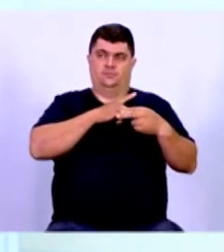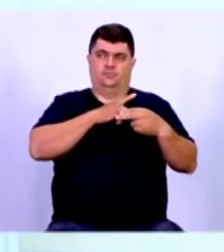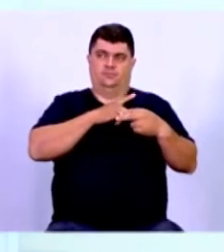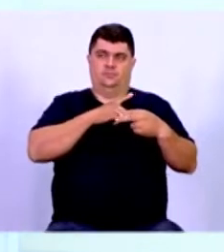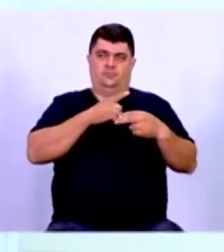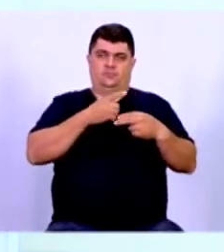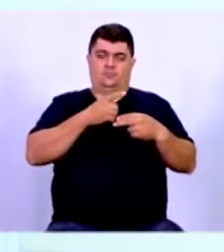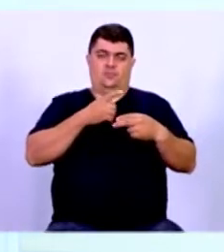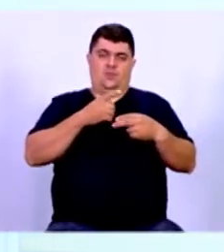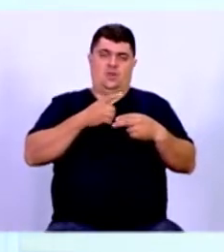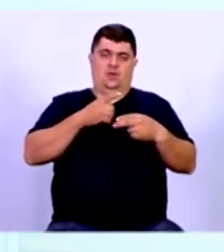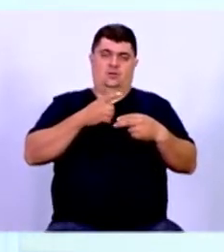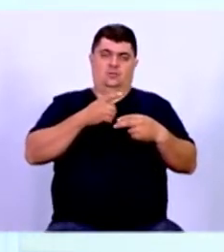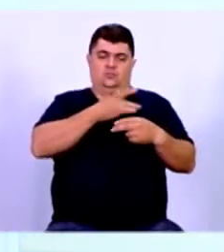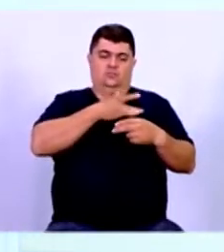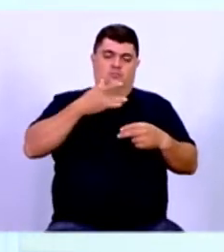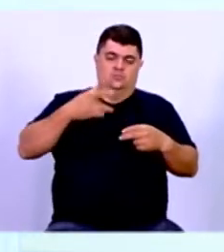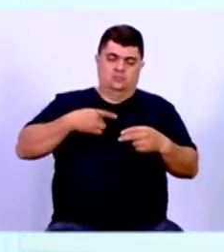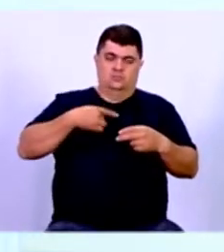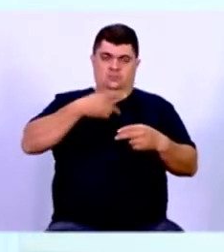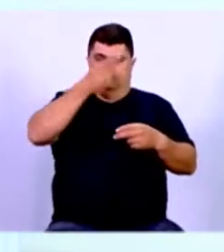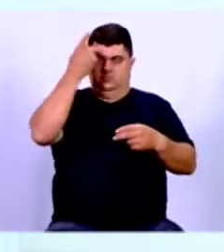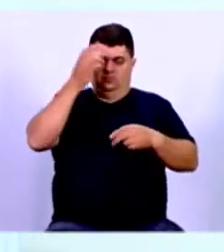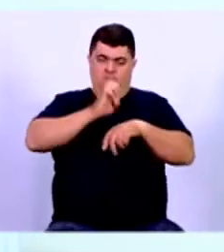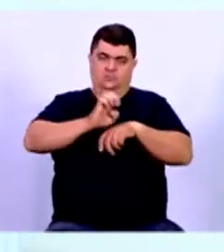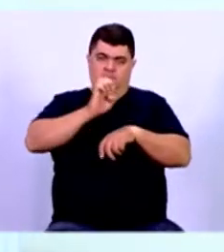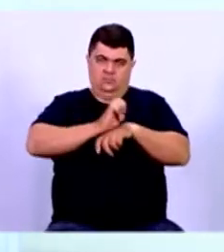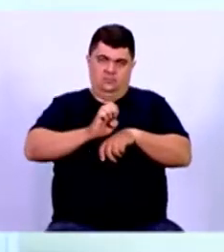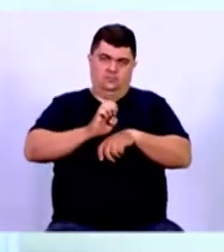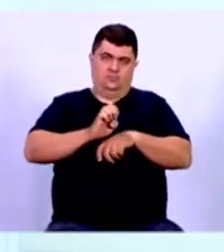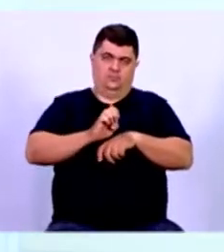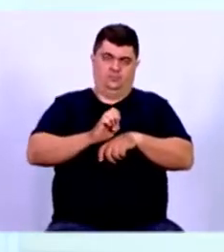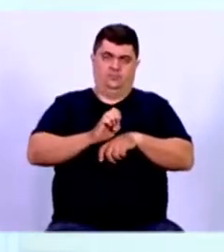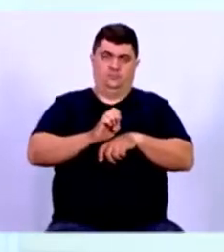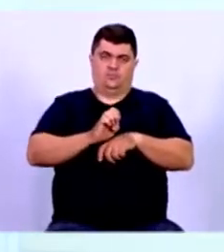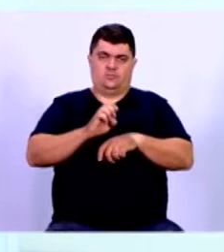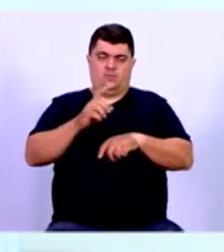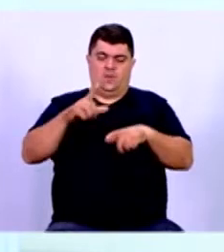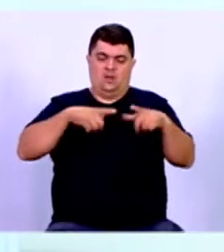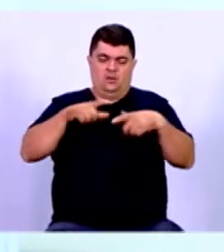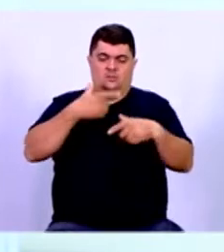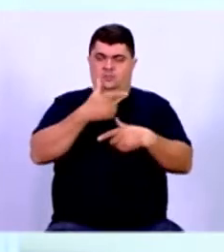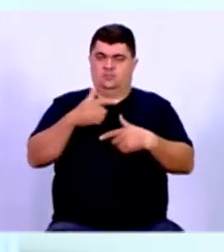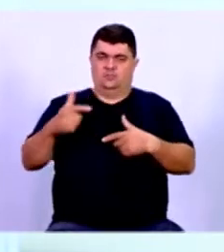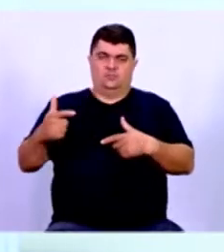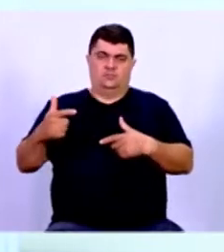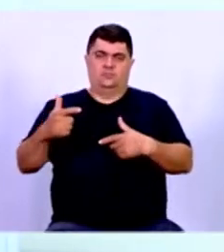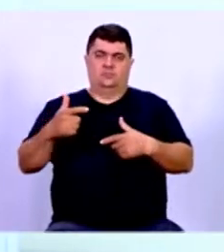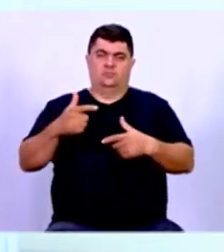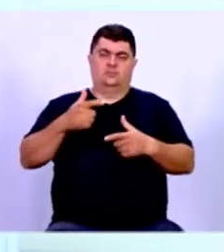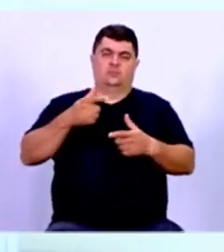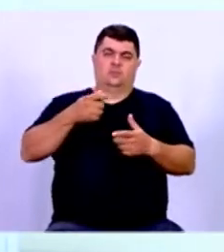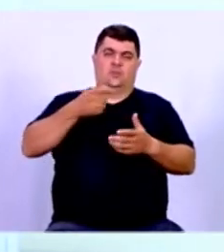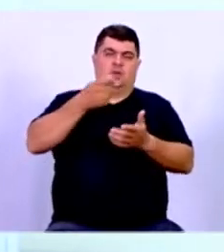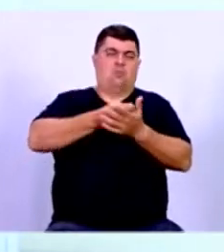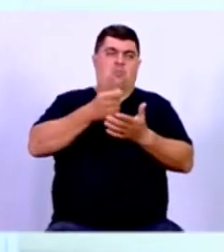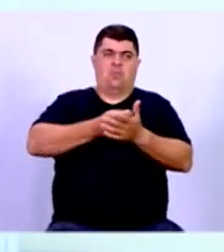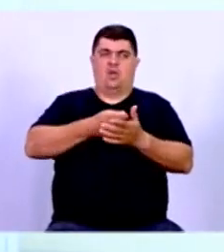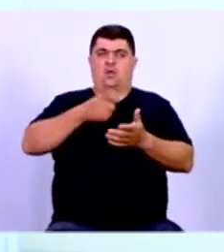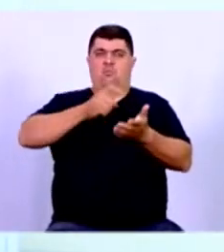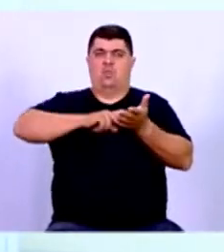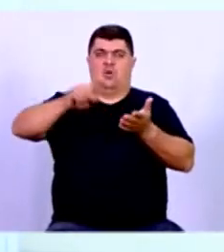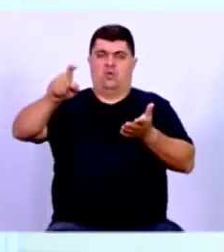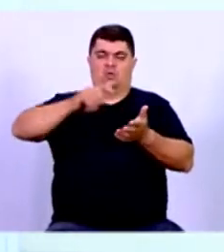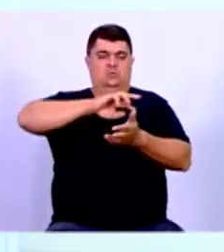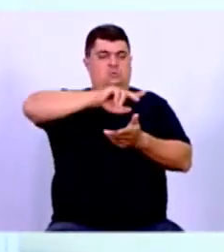pelo bem físico do indivíduo, como ela não tem relação trabalhista, então não tem os encargos de INSS, entre